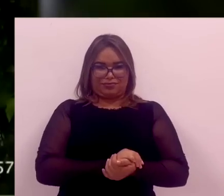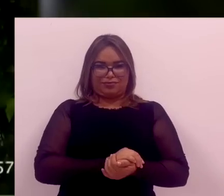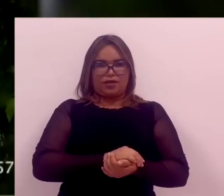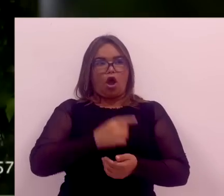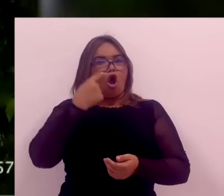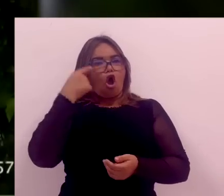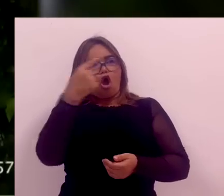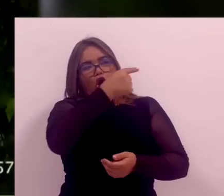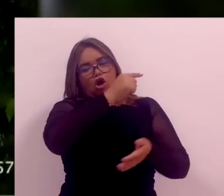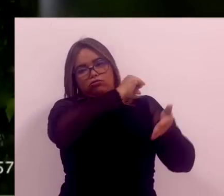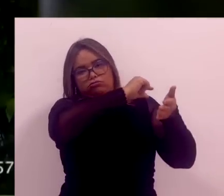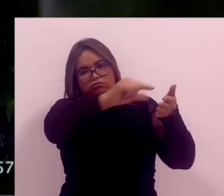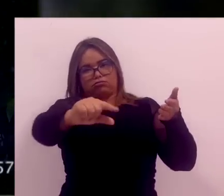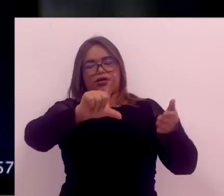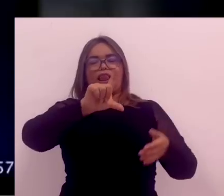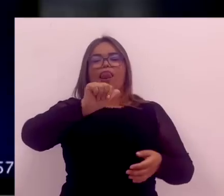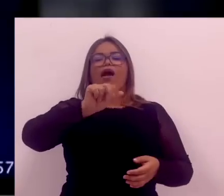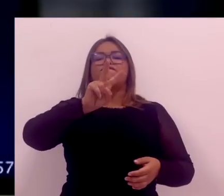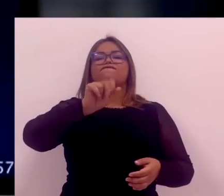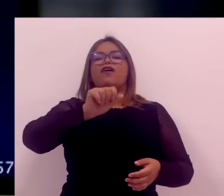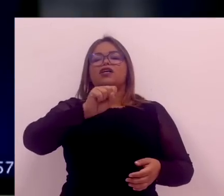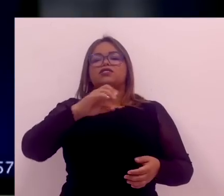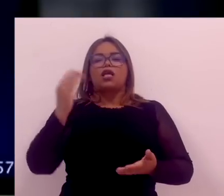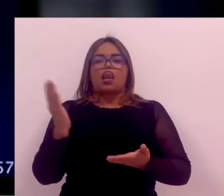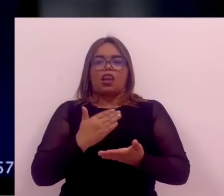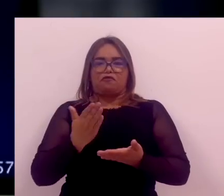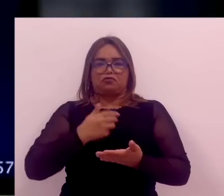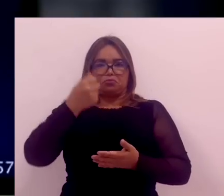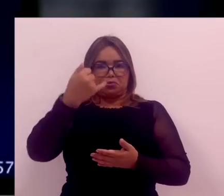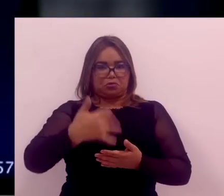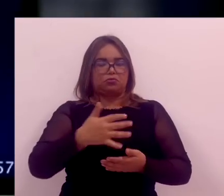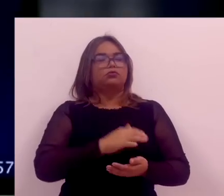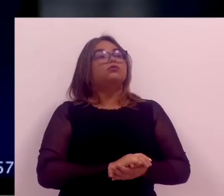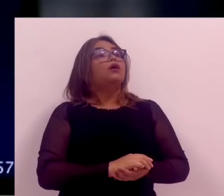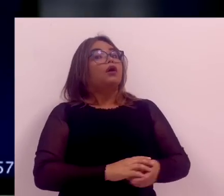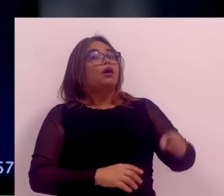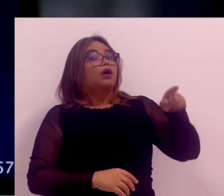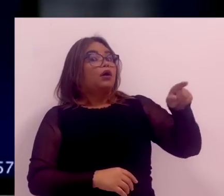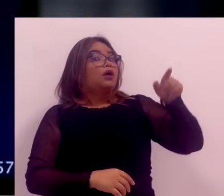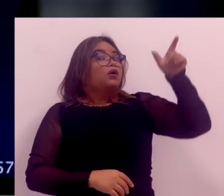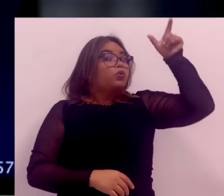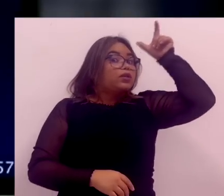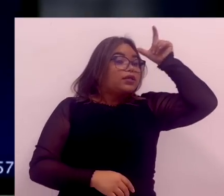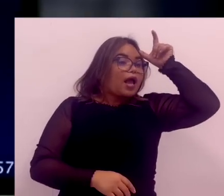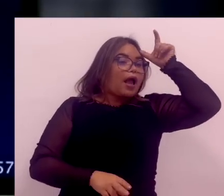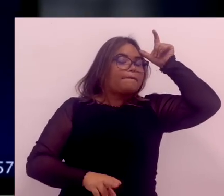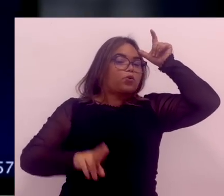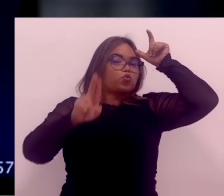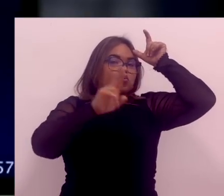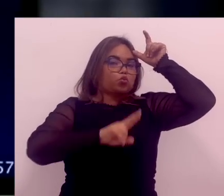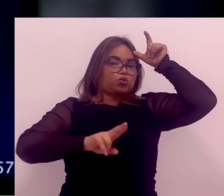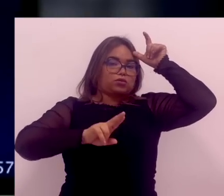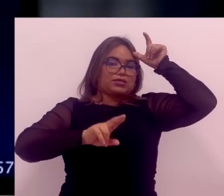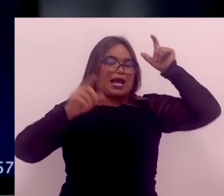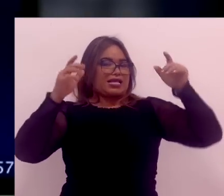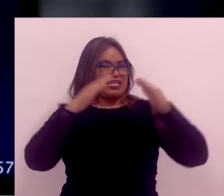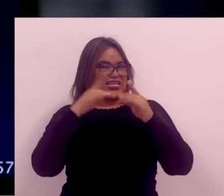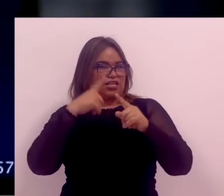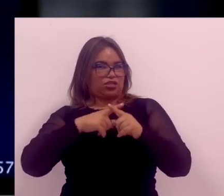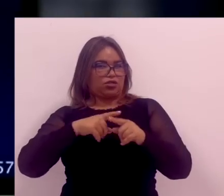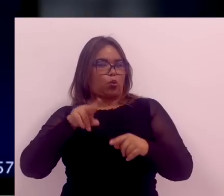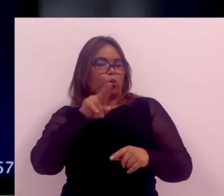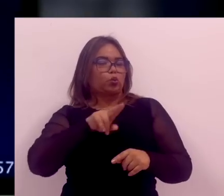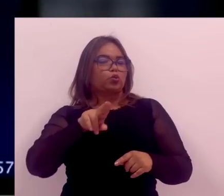nessa citação de Blavatsky. Você não pode ter uma citação melhor. Ela vem de Doutrina Secreta, página 71. O diabo é